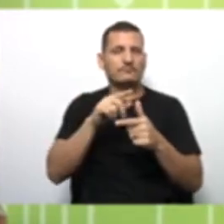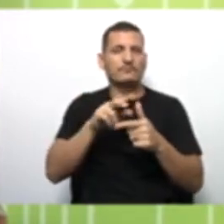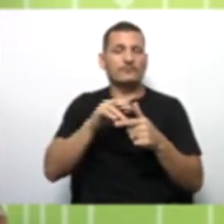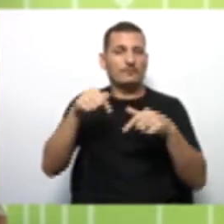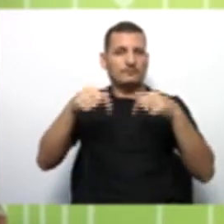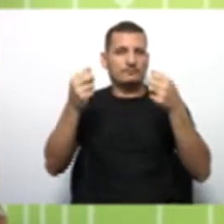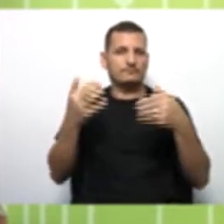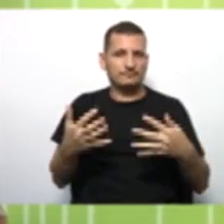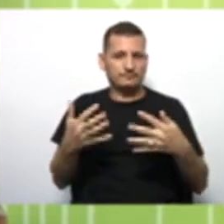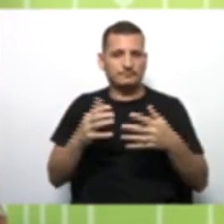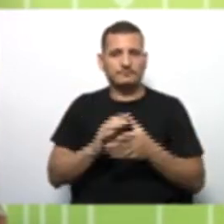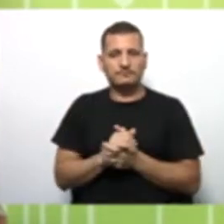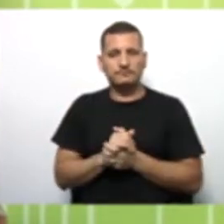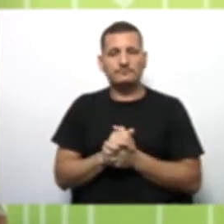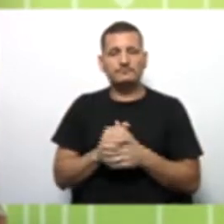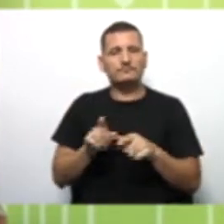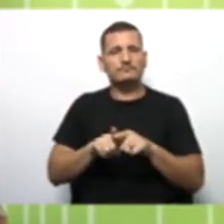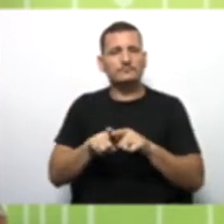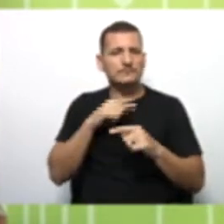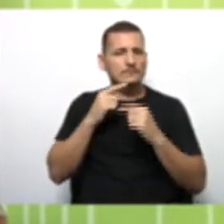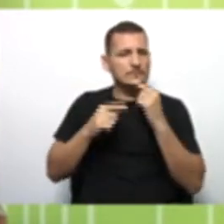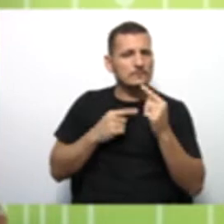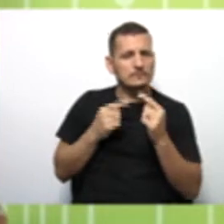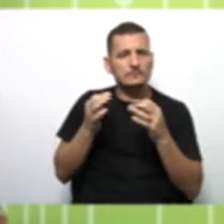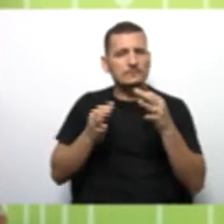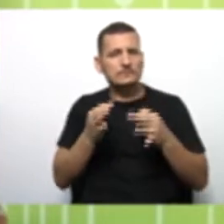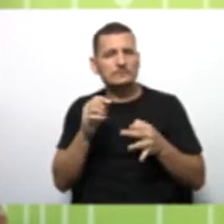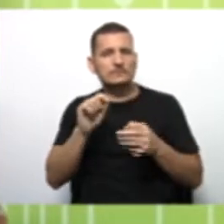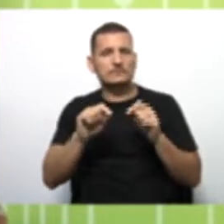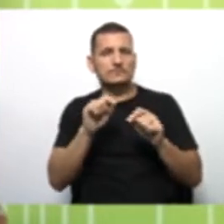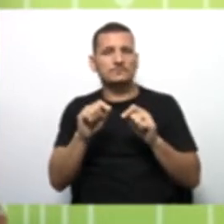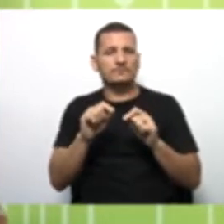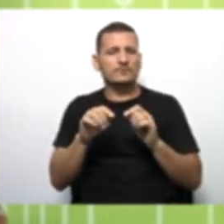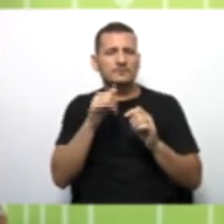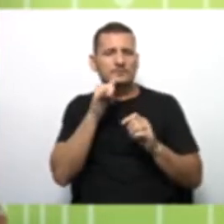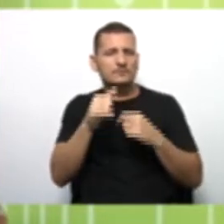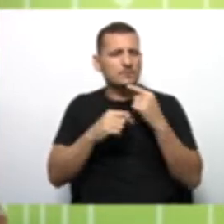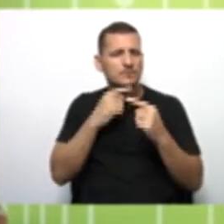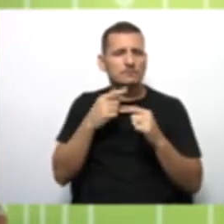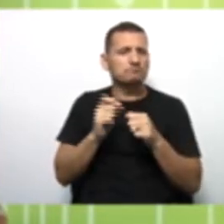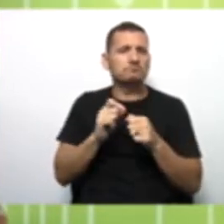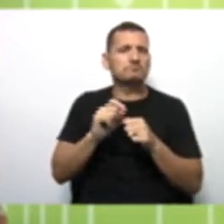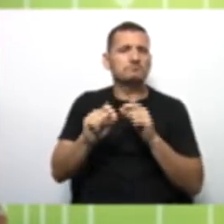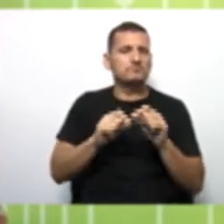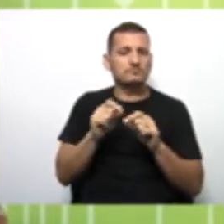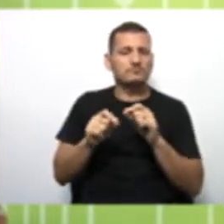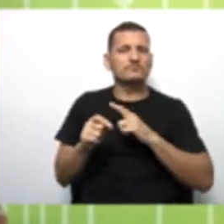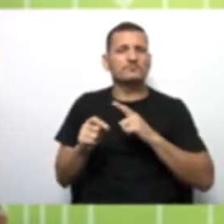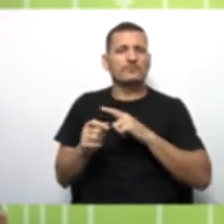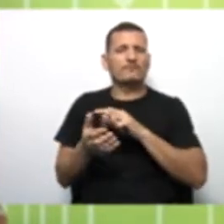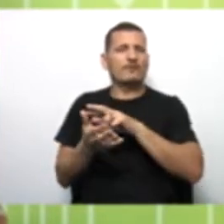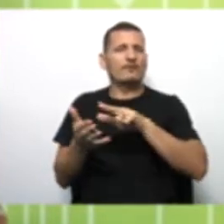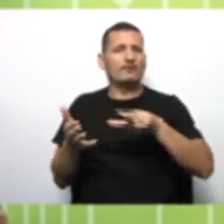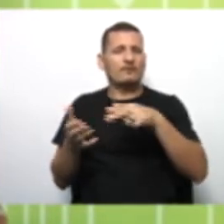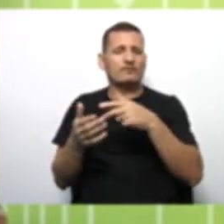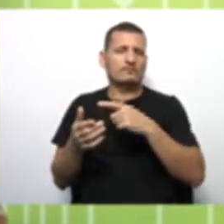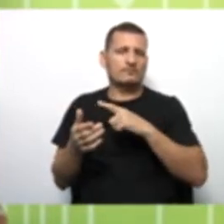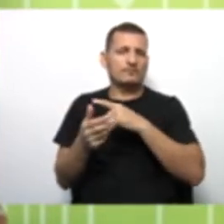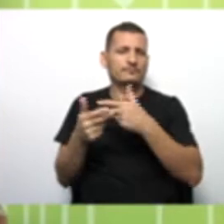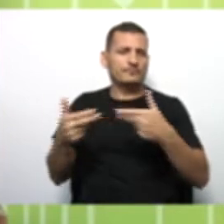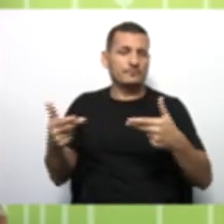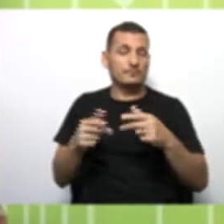aqui. E a questão das incertezas, né? O que a gente tem que fazer com as incertezas? Já que existem várias variáveis que a gente tem ao longo